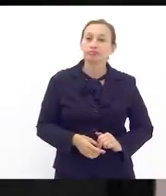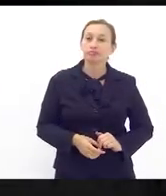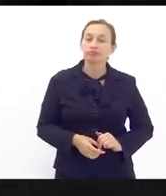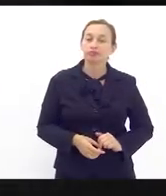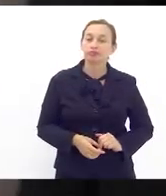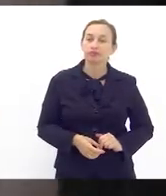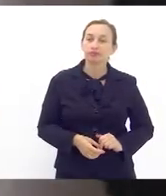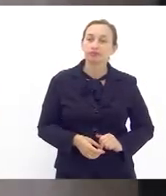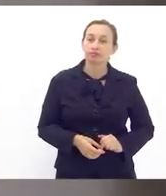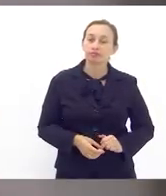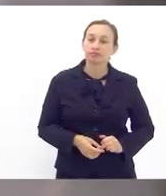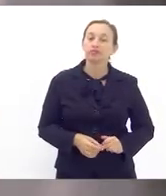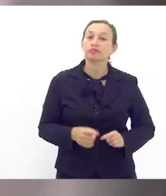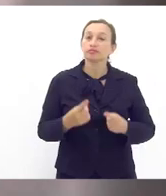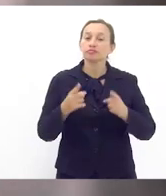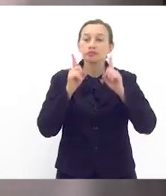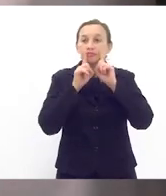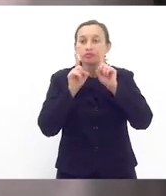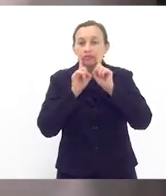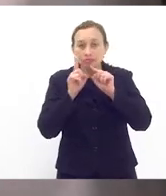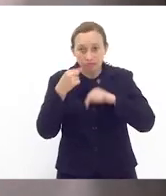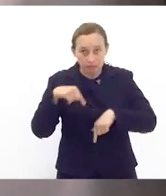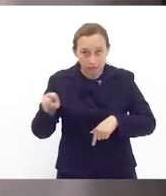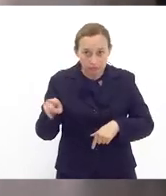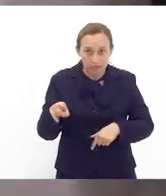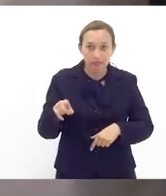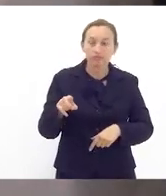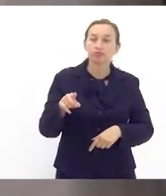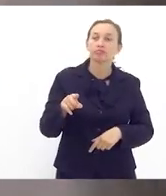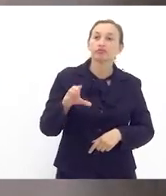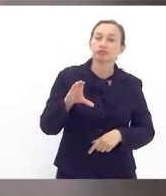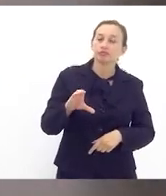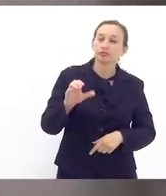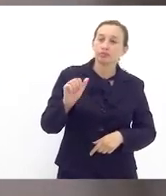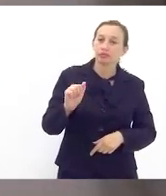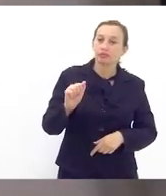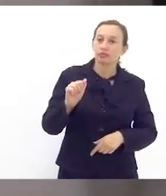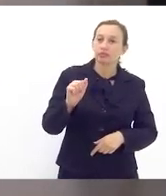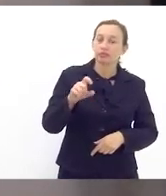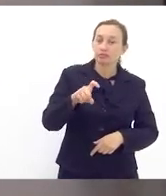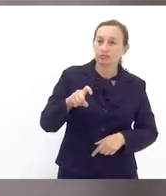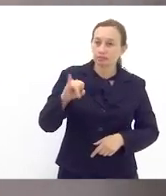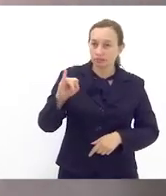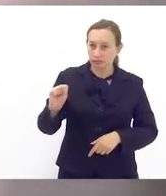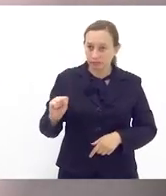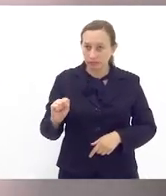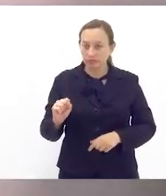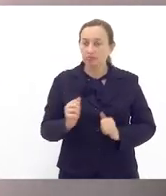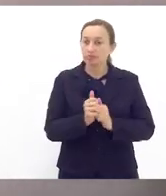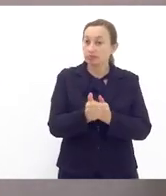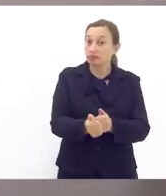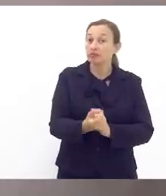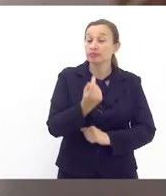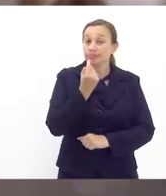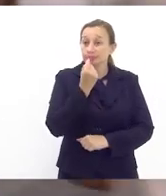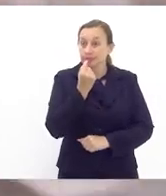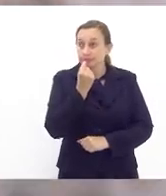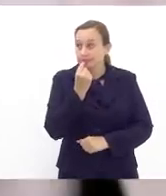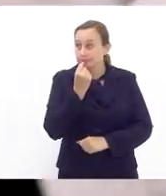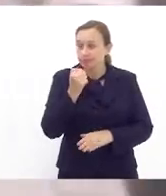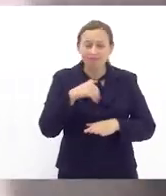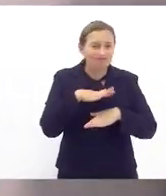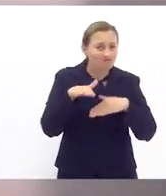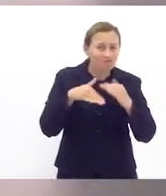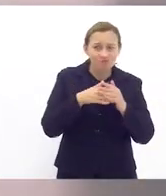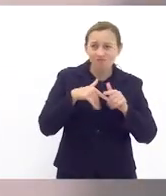tive em Maricá em Caxias nós estamos acompanhando de perto é